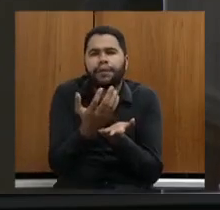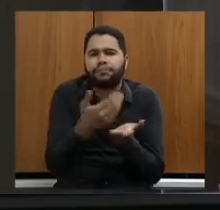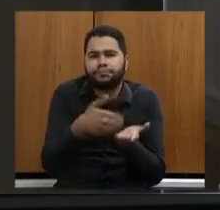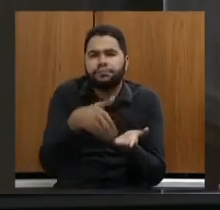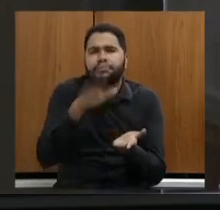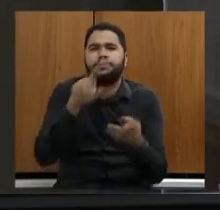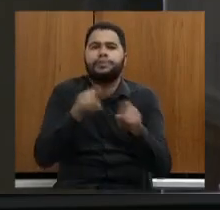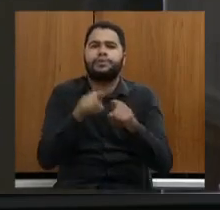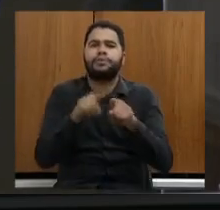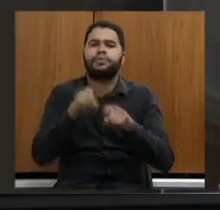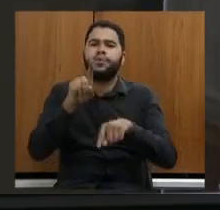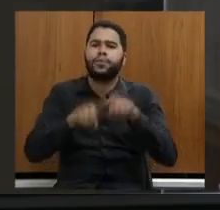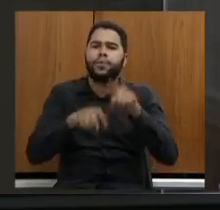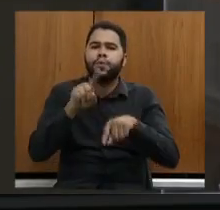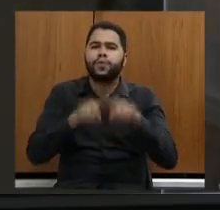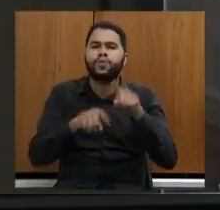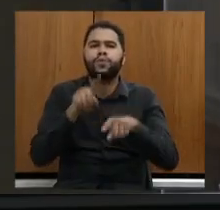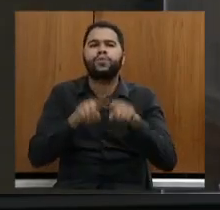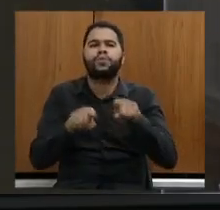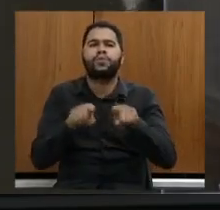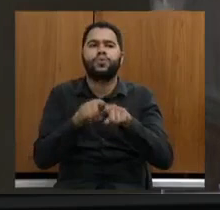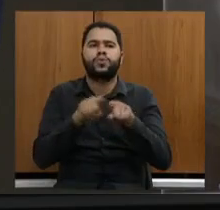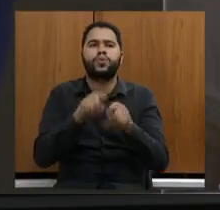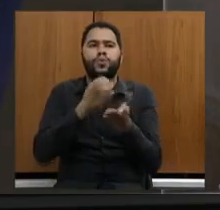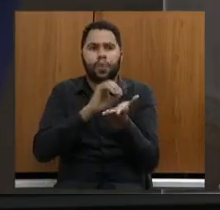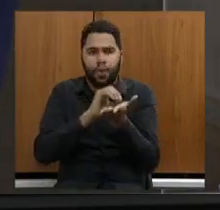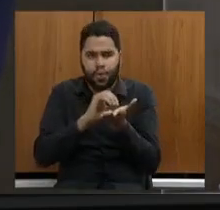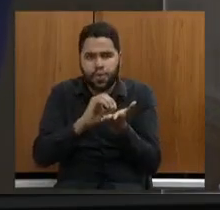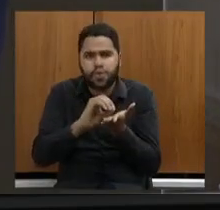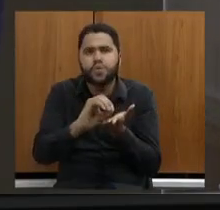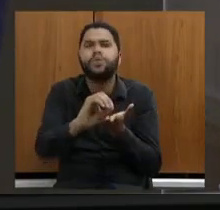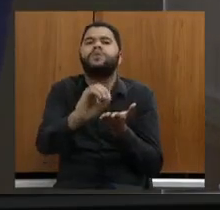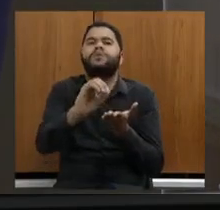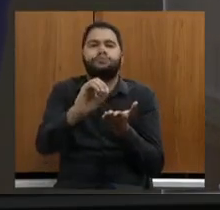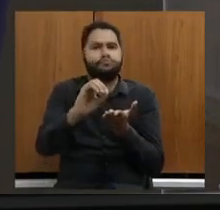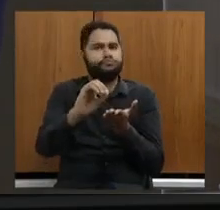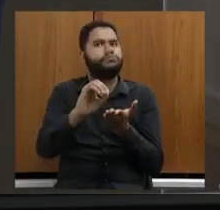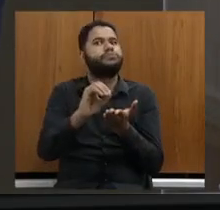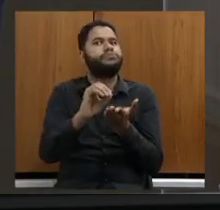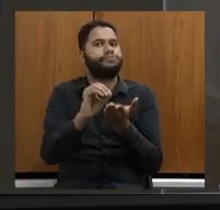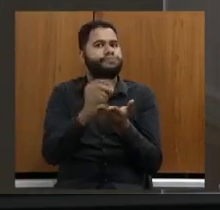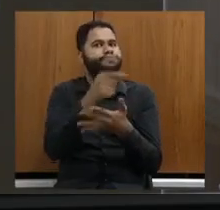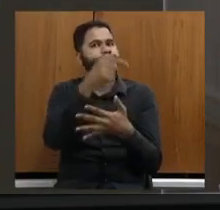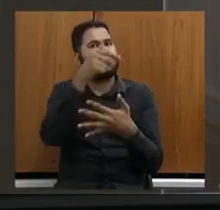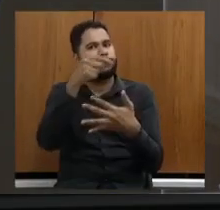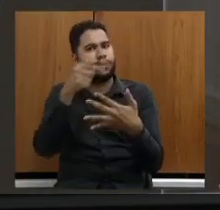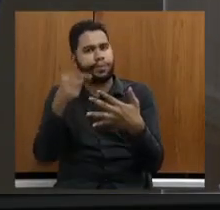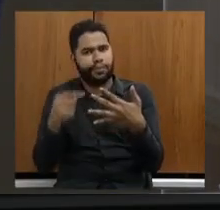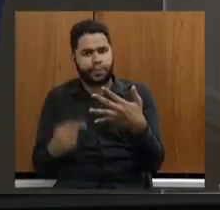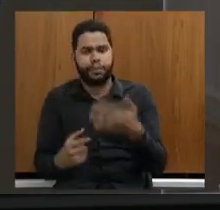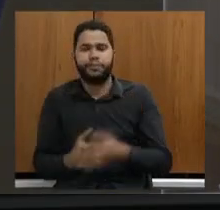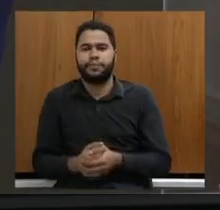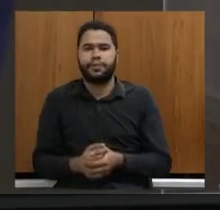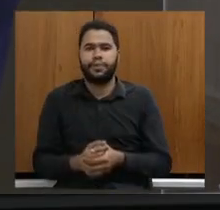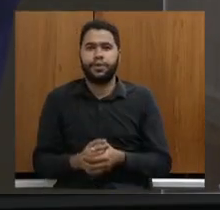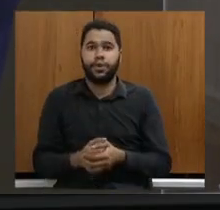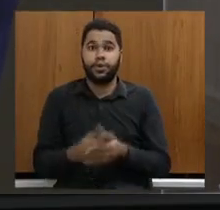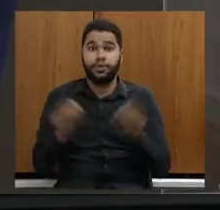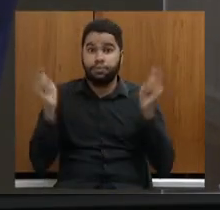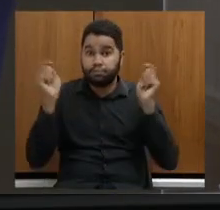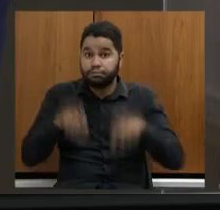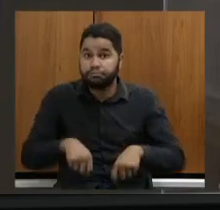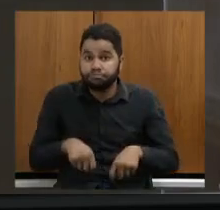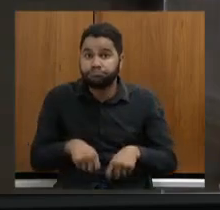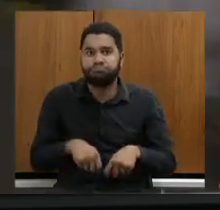orgânicos é através de pós de rocha é muita coisa então isso não é suficiente